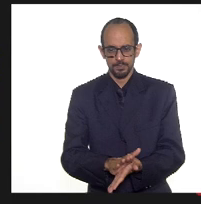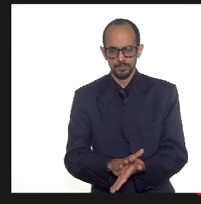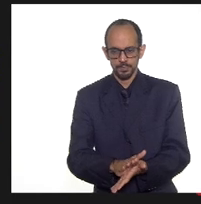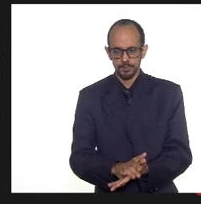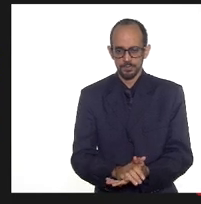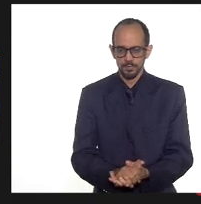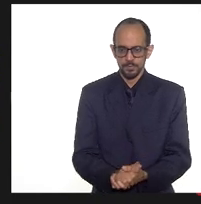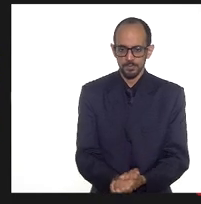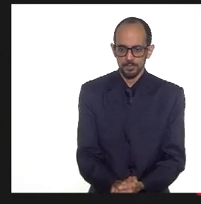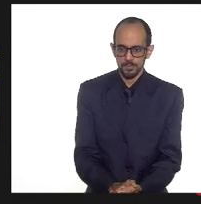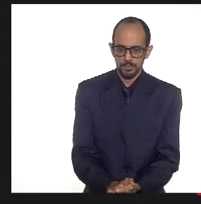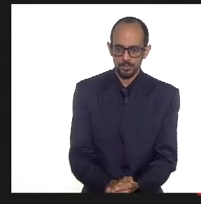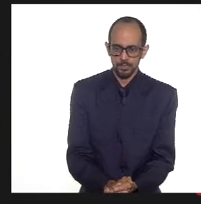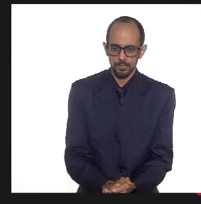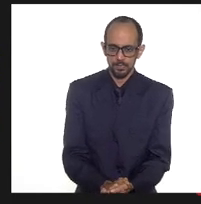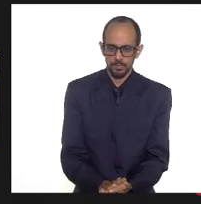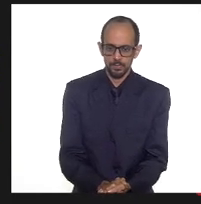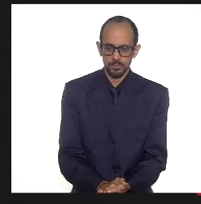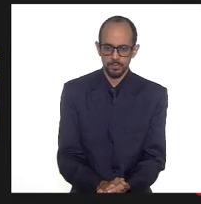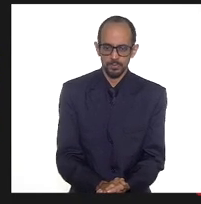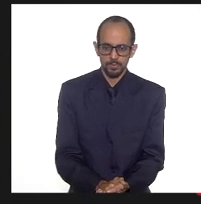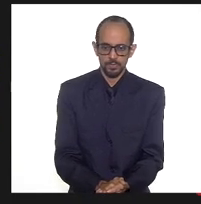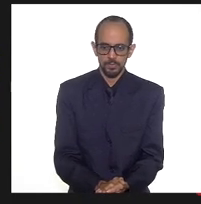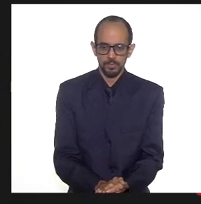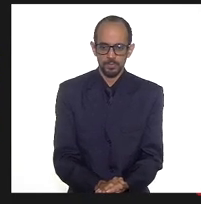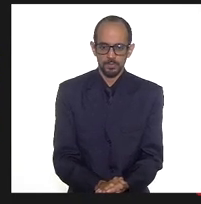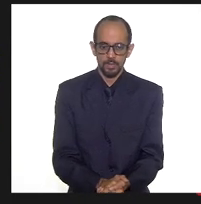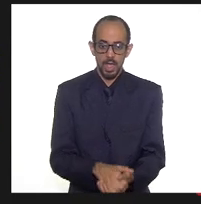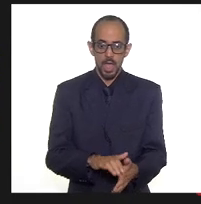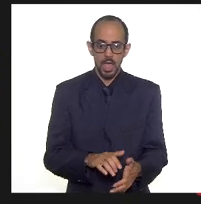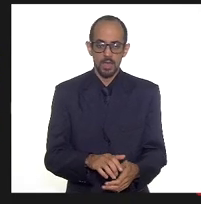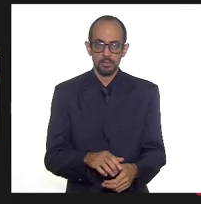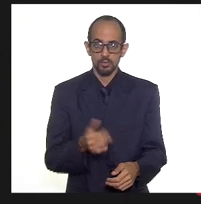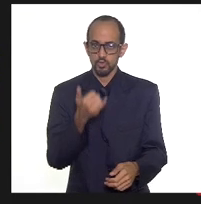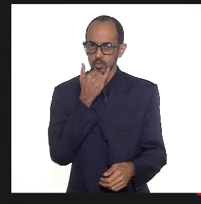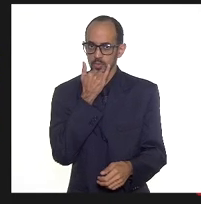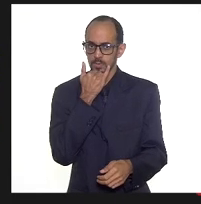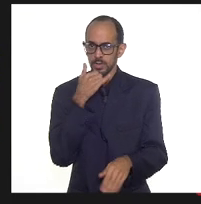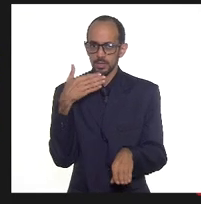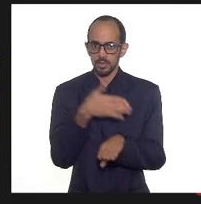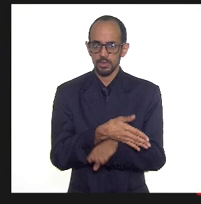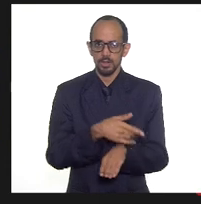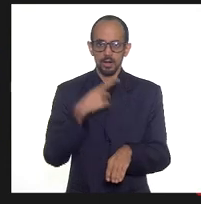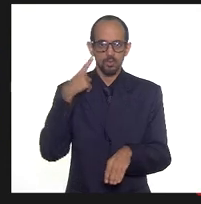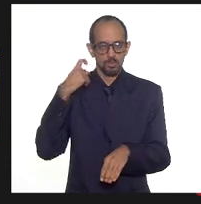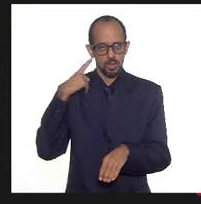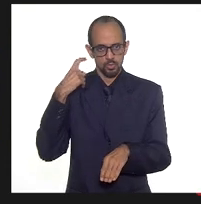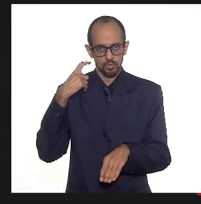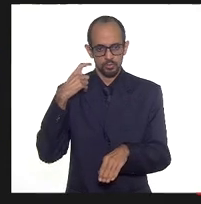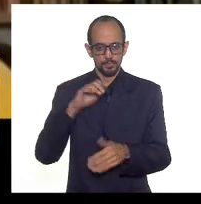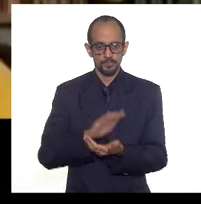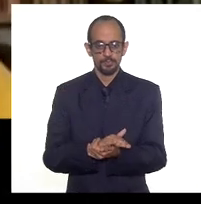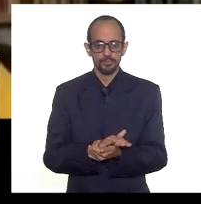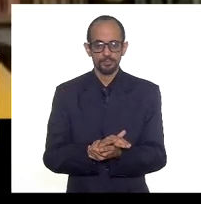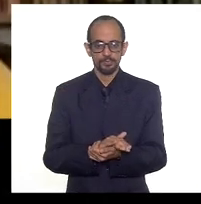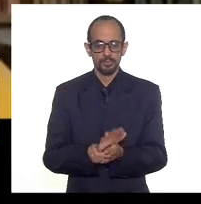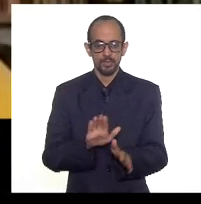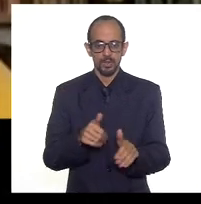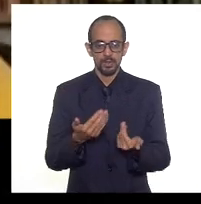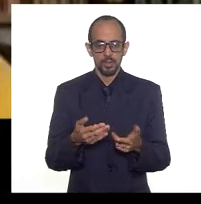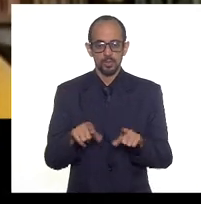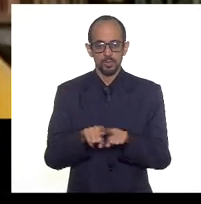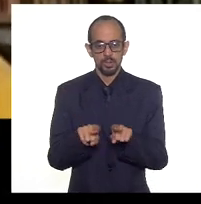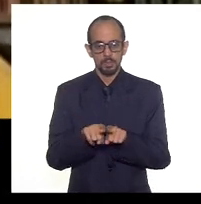com o Márcio? Agressões físicas eram caracterizadas por